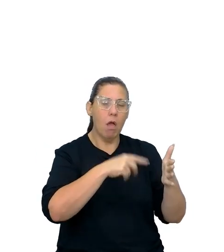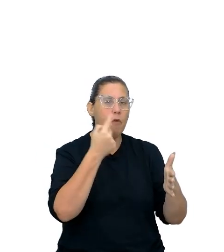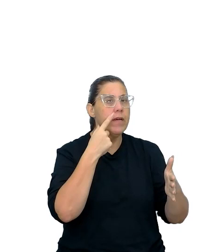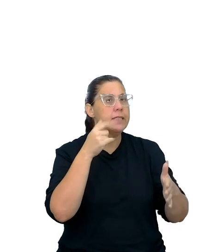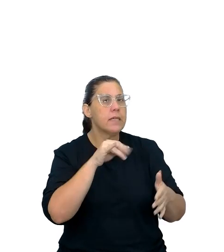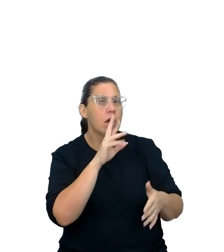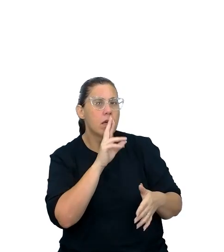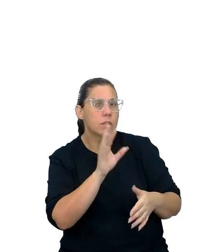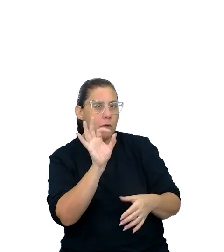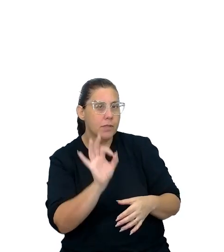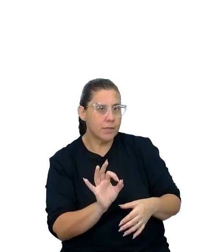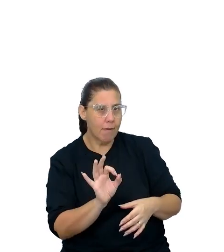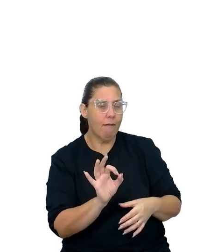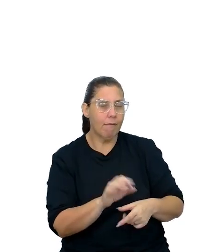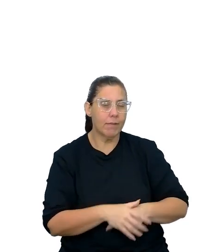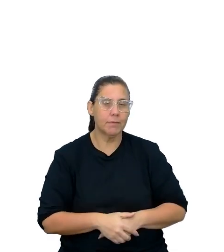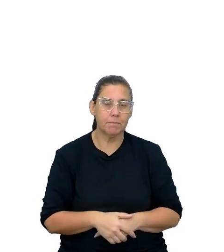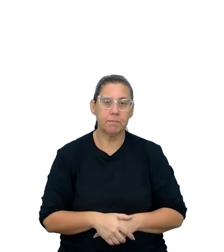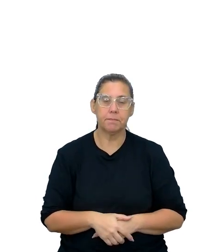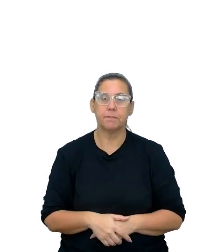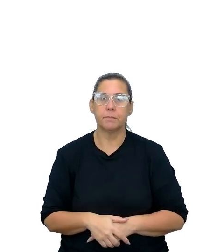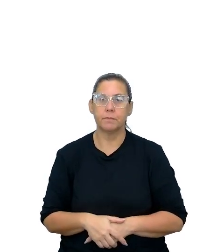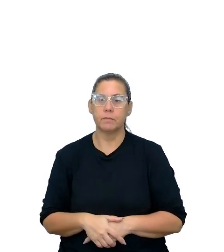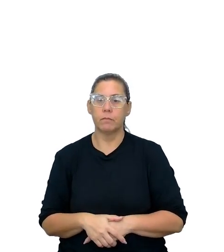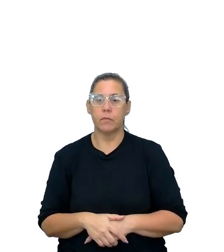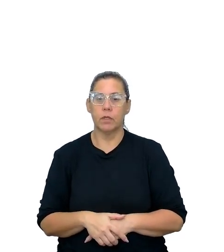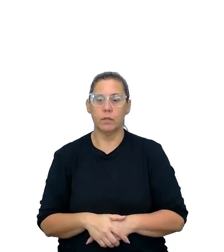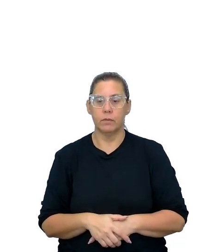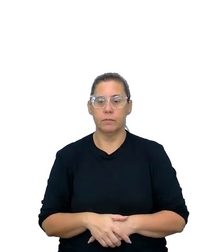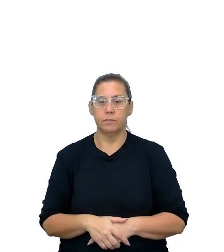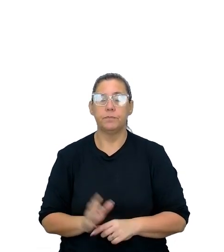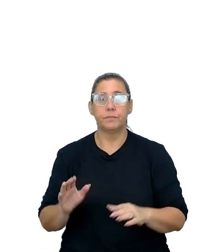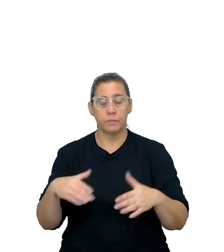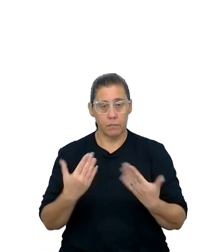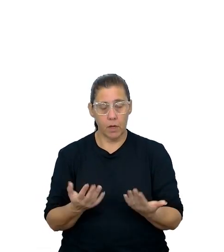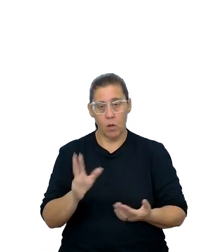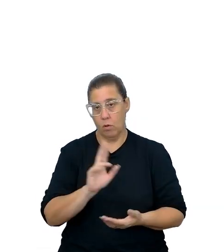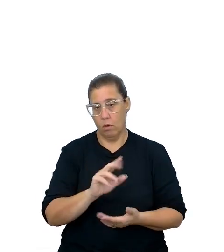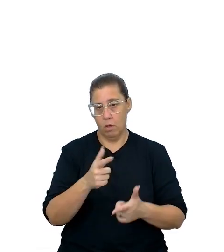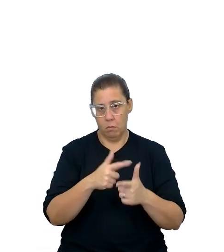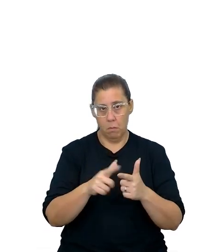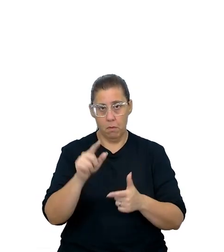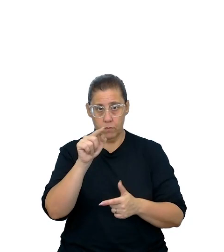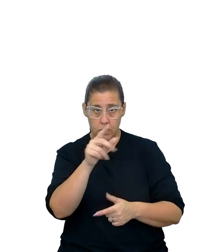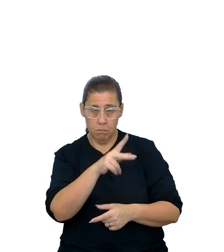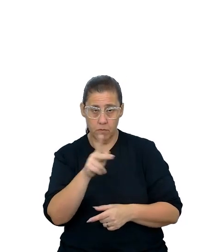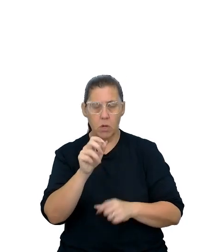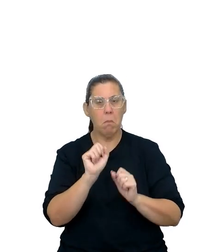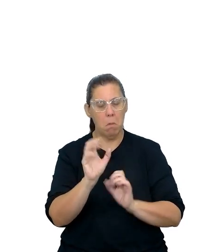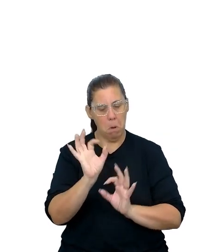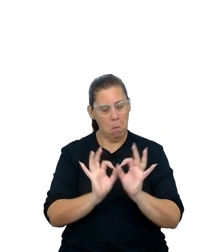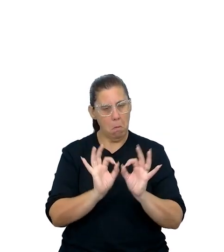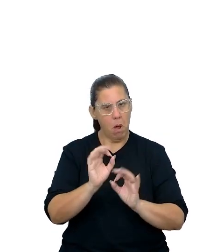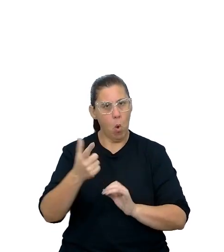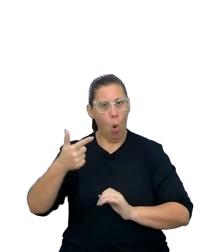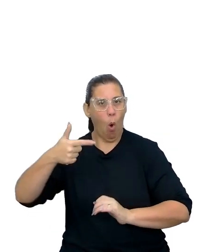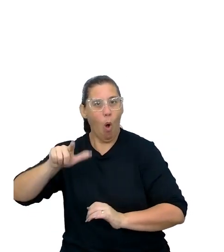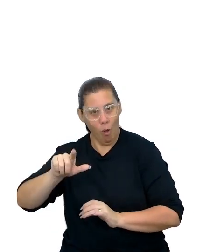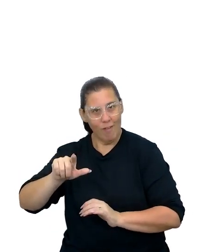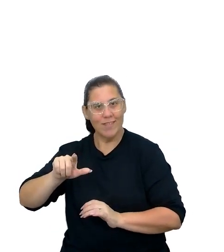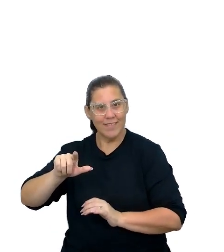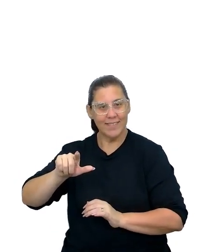resposta condiz com o que foi solicitado. E, a partir desses problemas, você, né, professor, pode elaborar outros